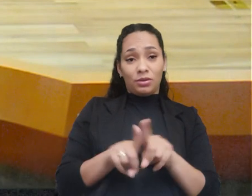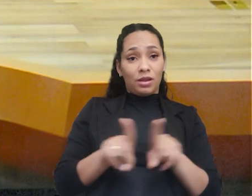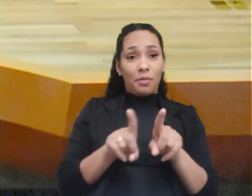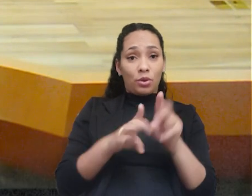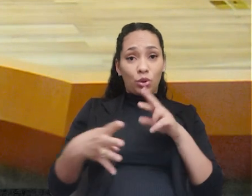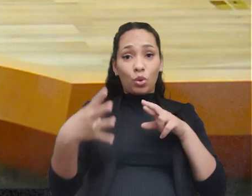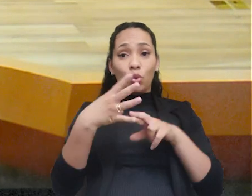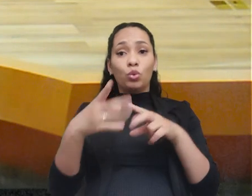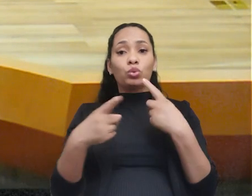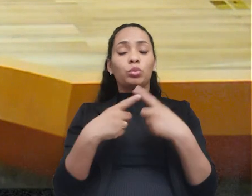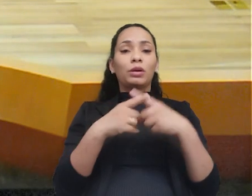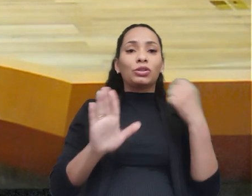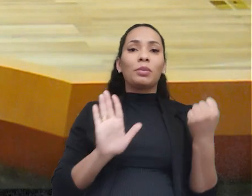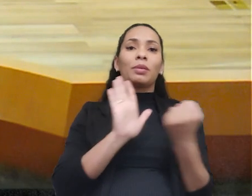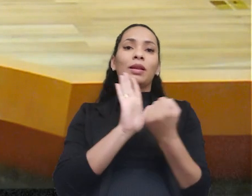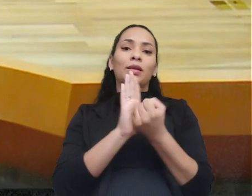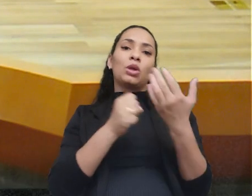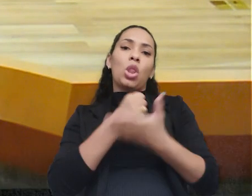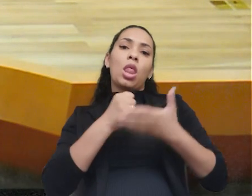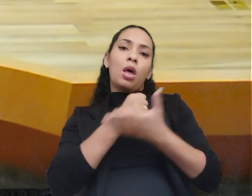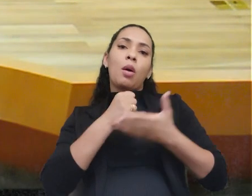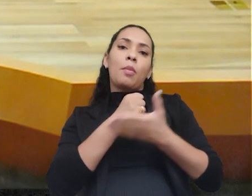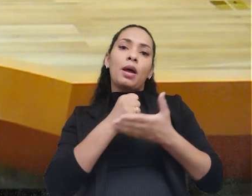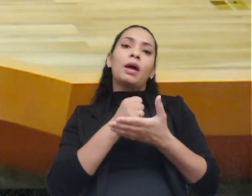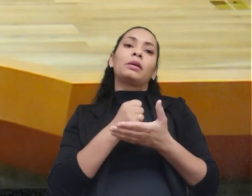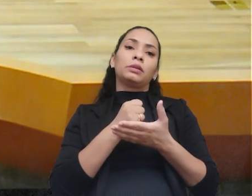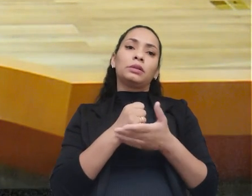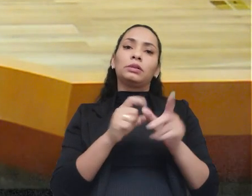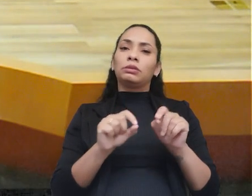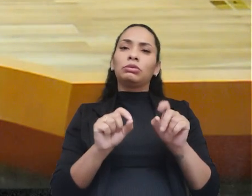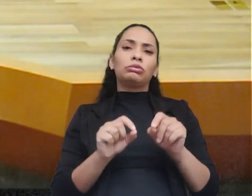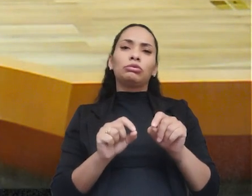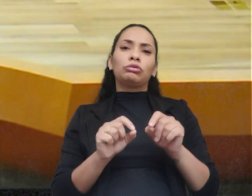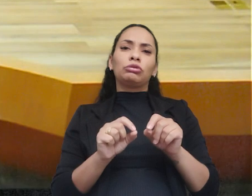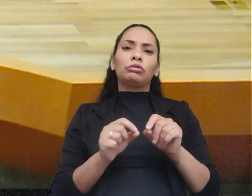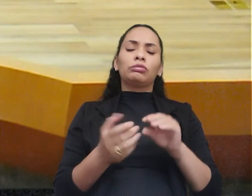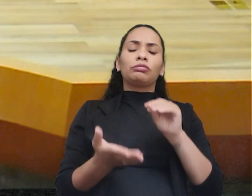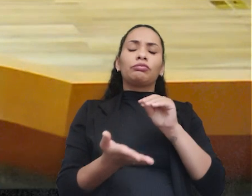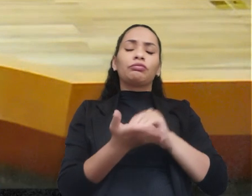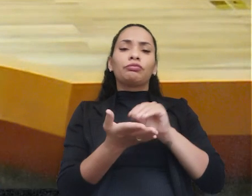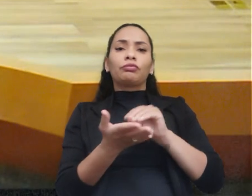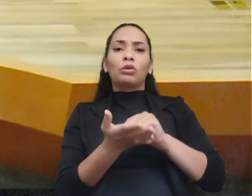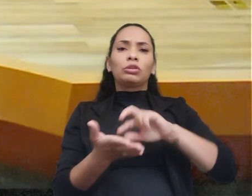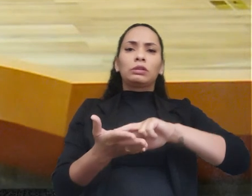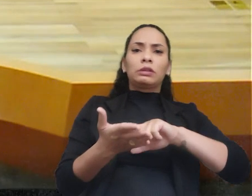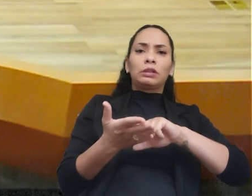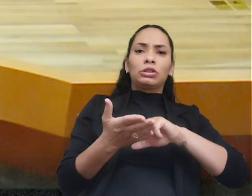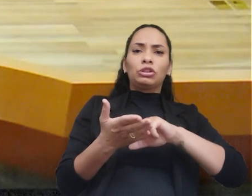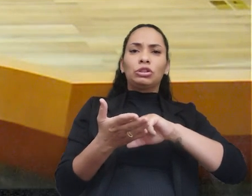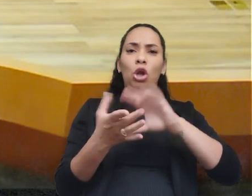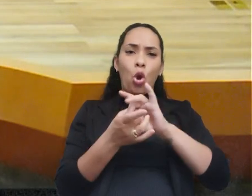no recurso de aplicação dos princípios da razoabilidade ou princípio da insignificância, porquanto